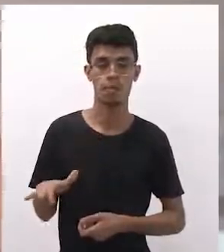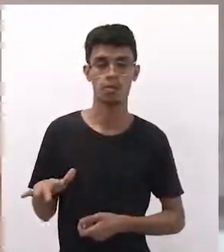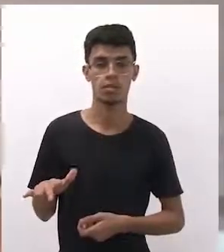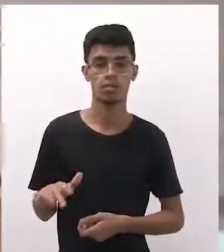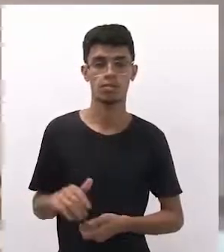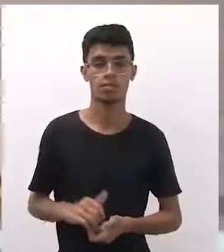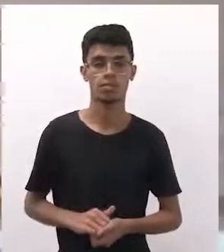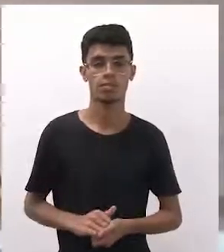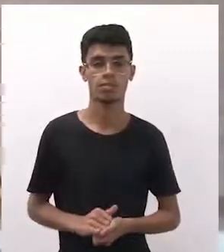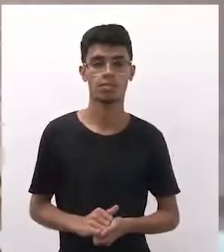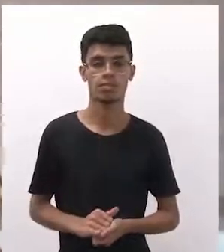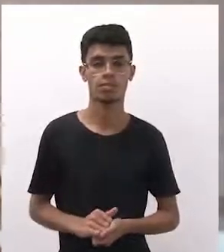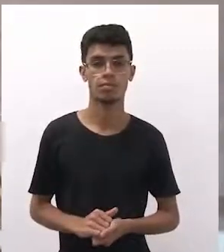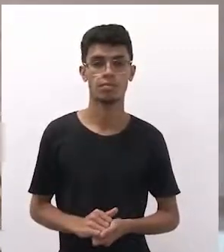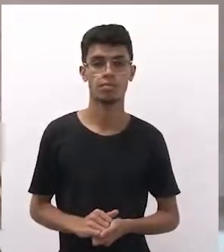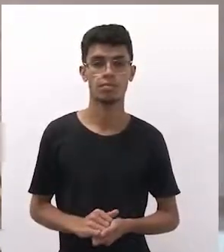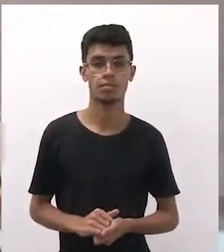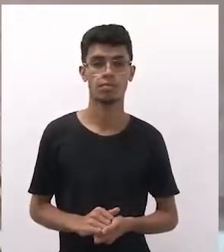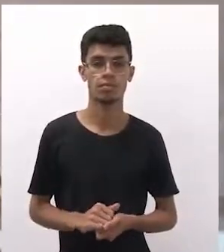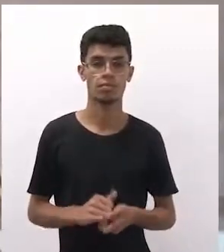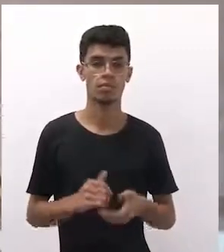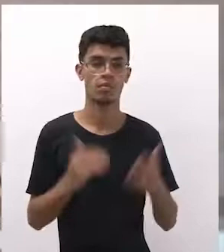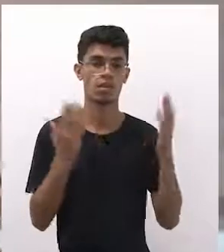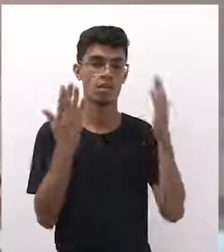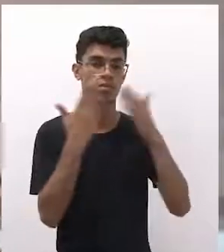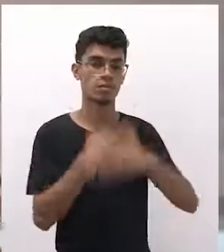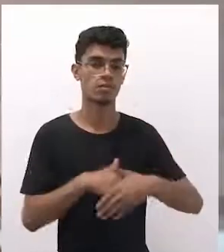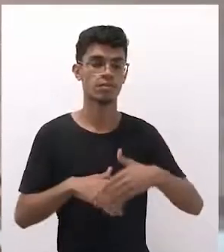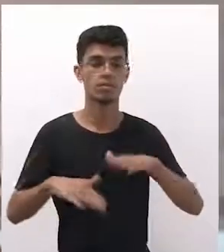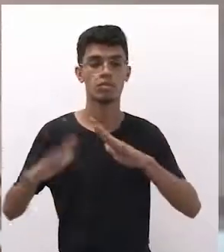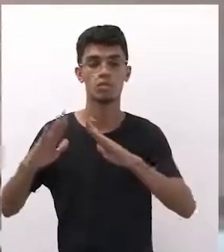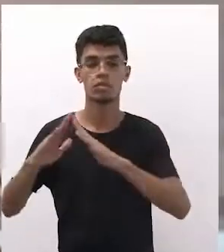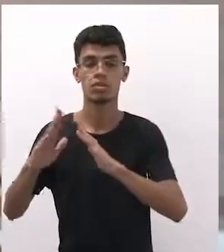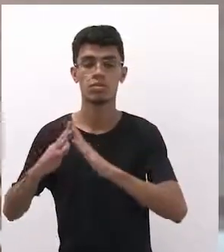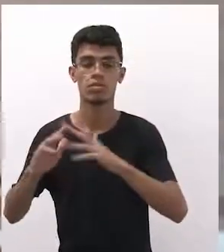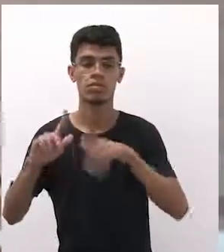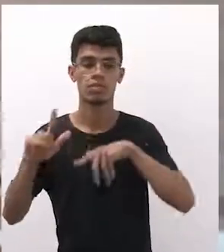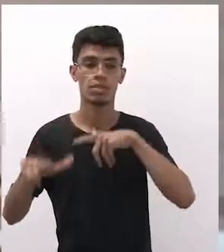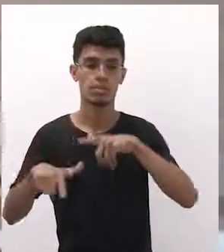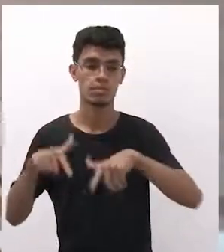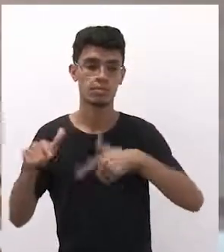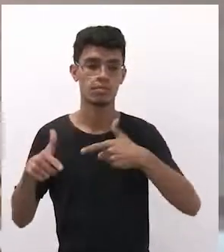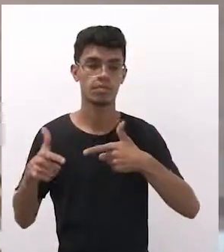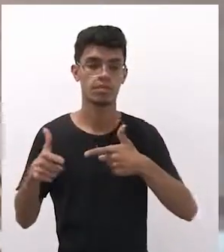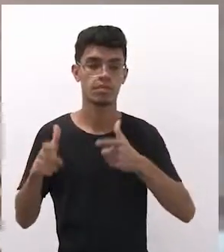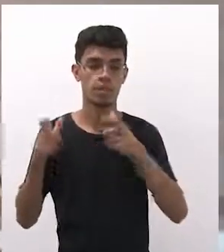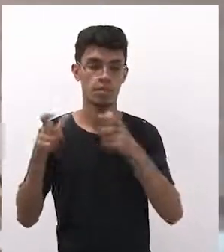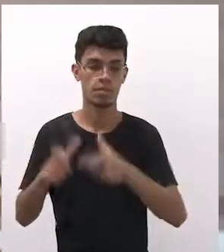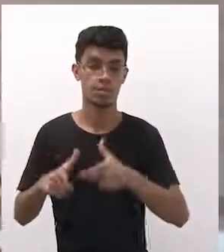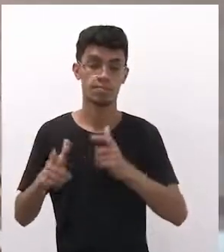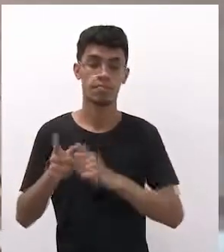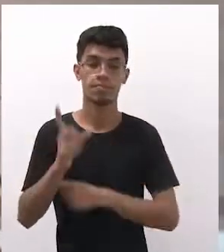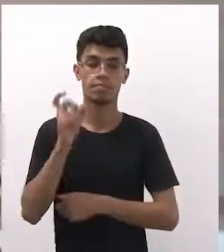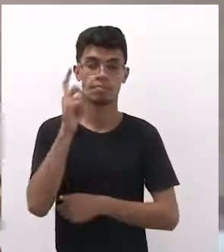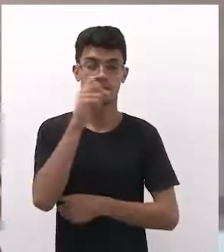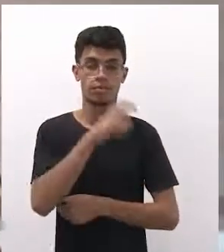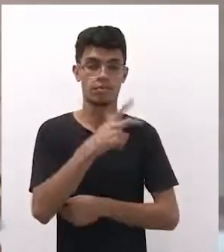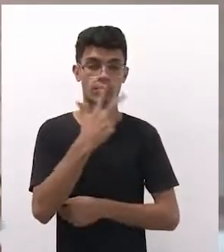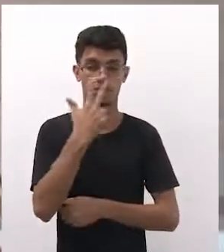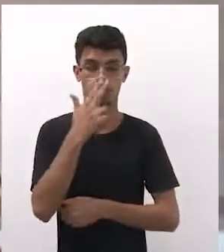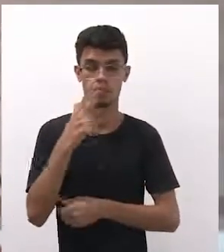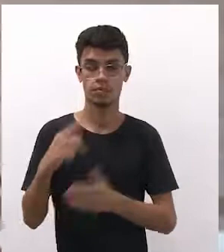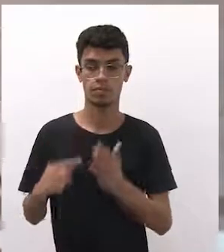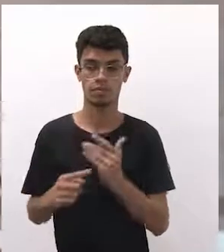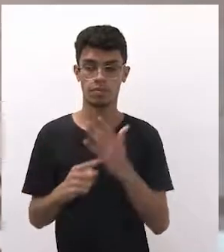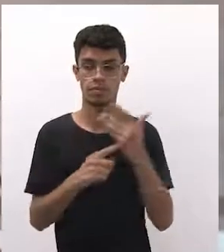né? A prova nesses trabalhos a domicílio, quanto na questão doméstica, muitas vezes é difícil. Acho que os meios de